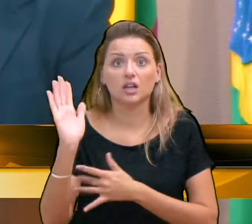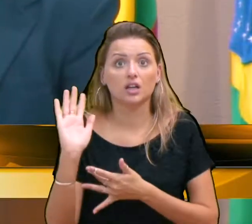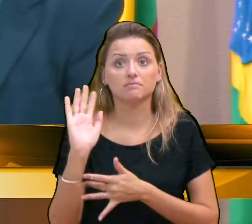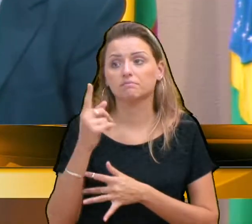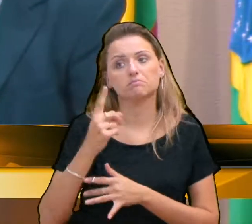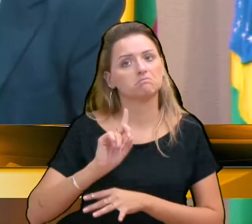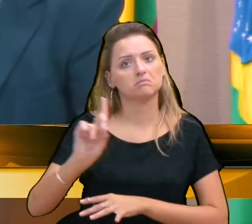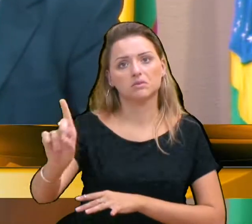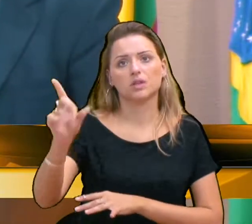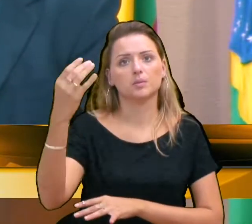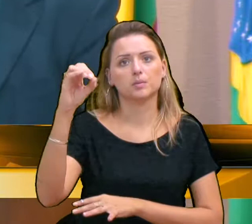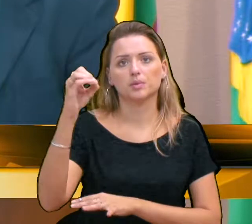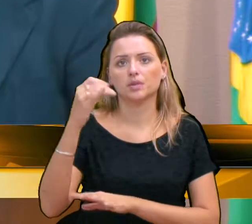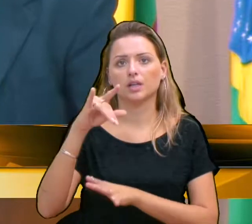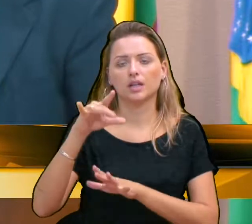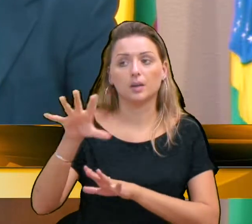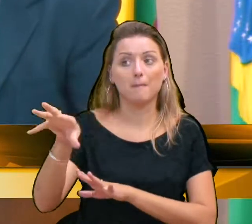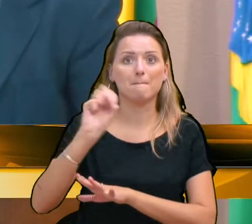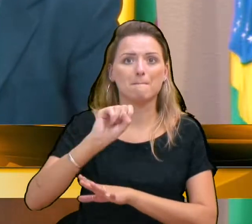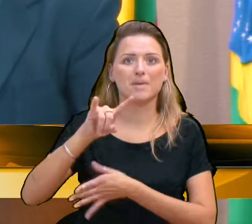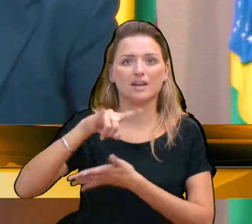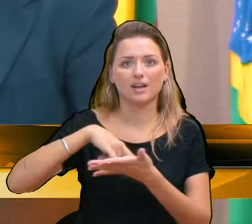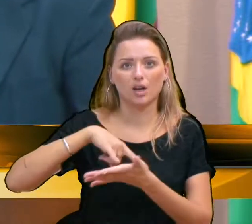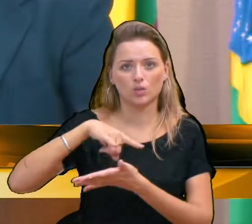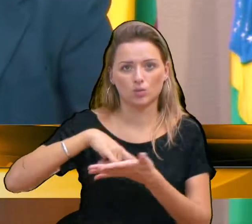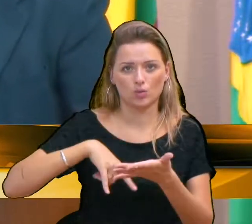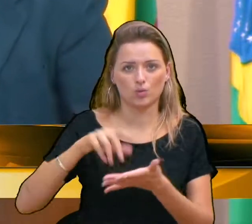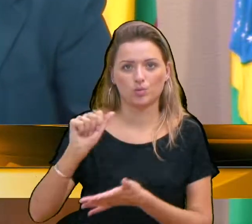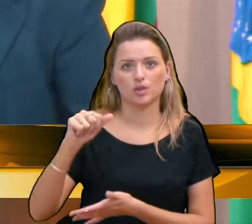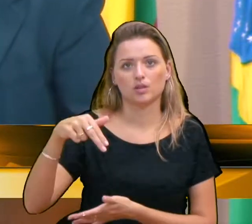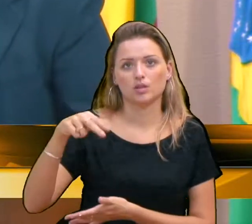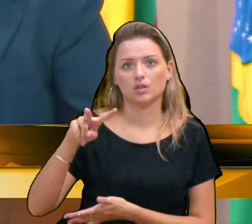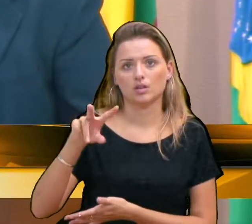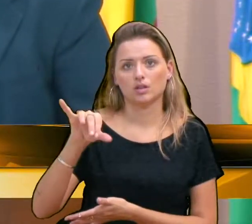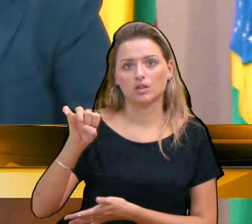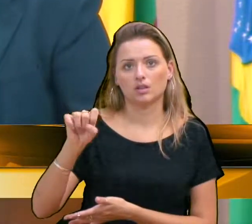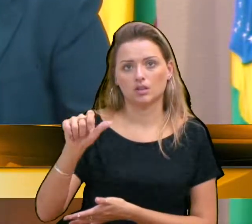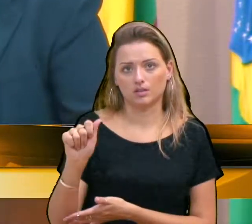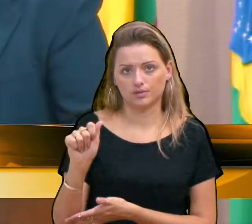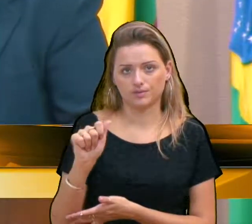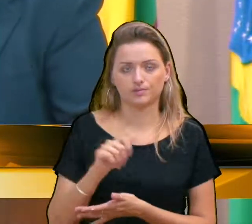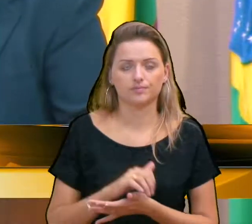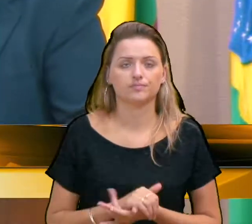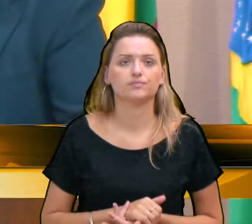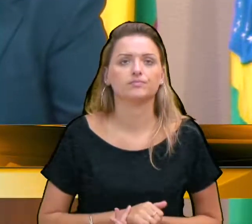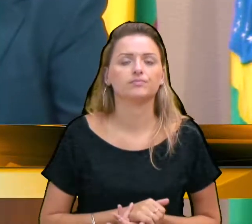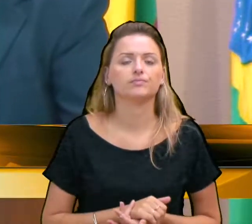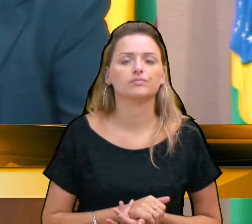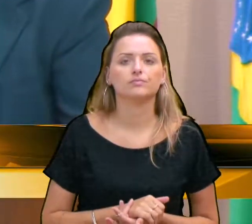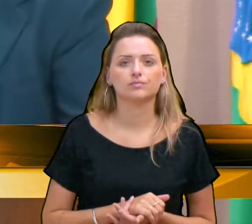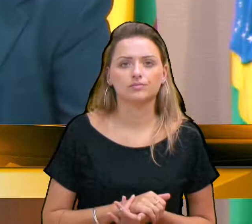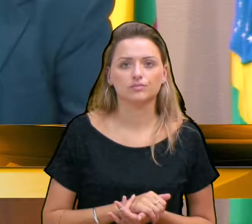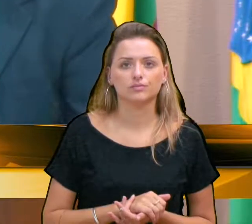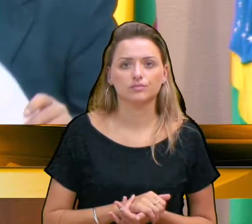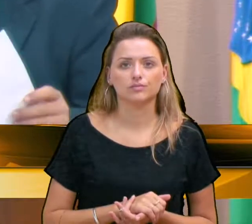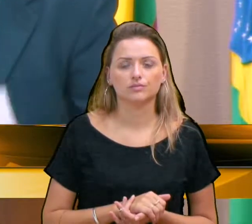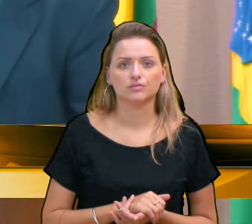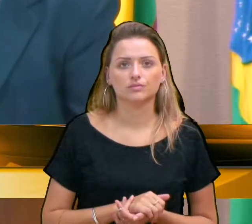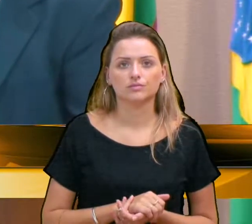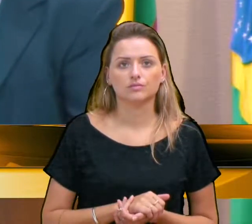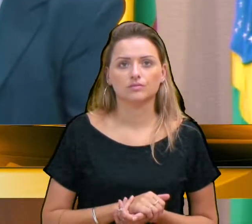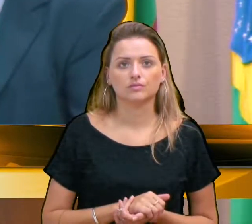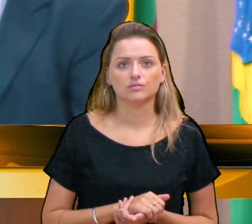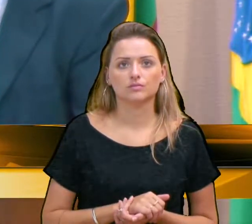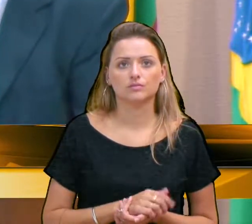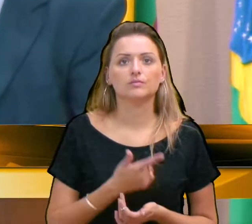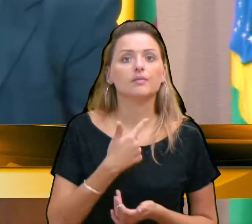certificado. Isso é o que o município... Isso é o que o... Então, assim, nós...